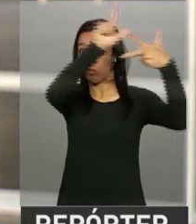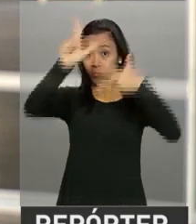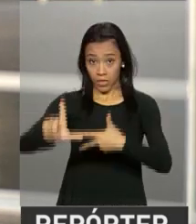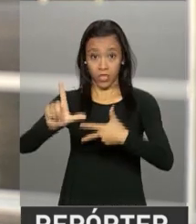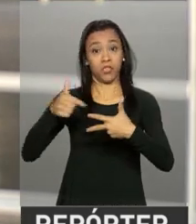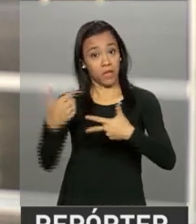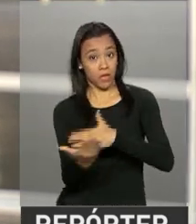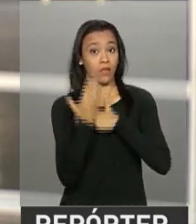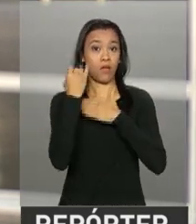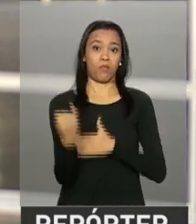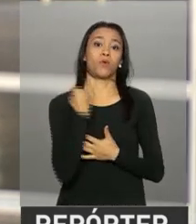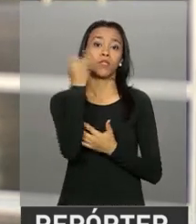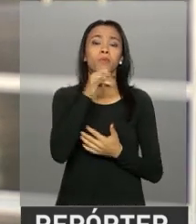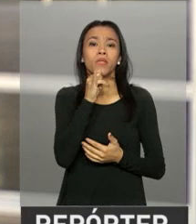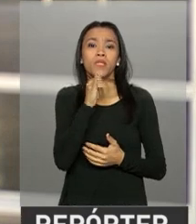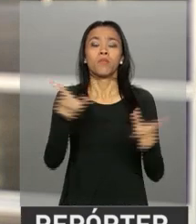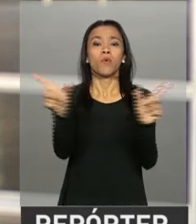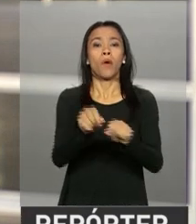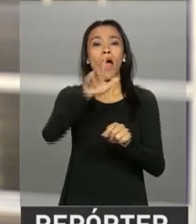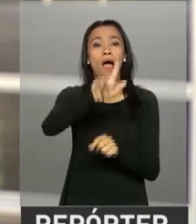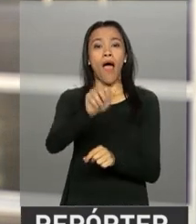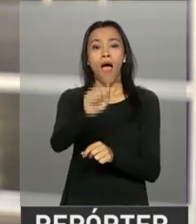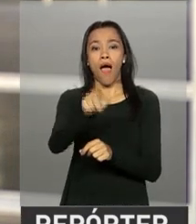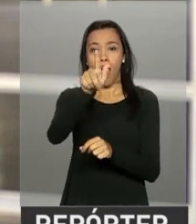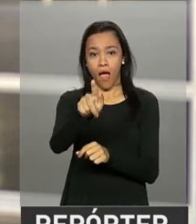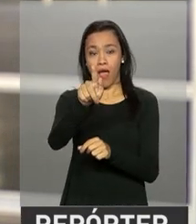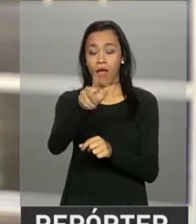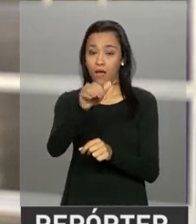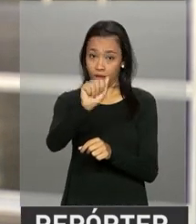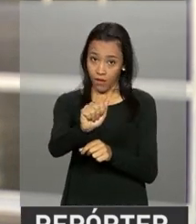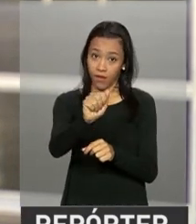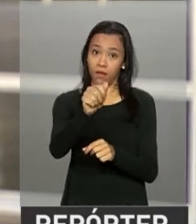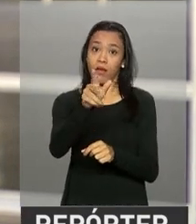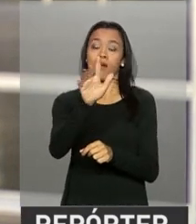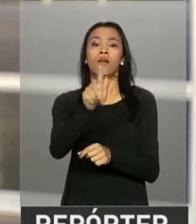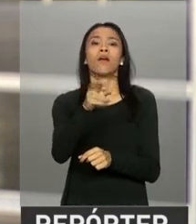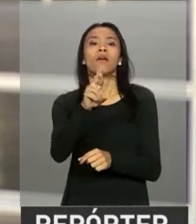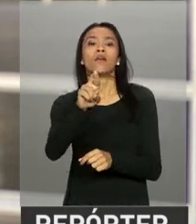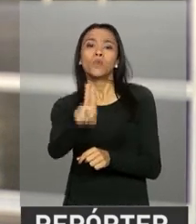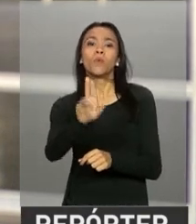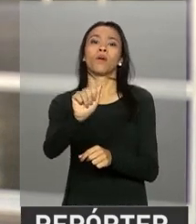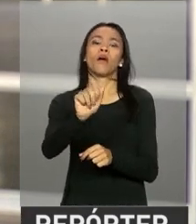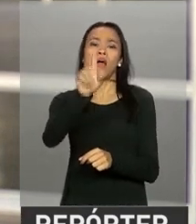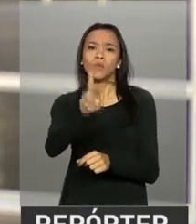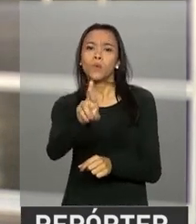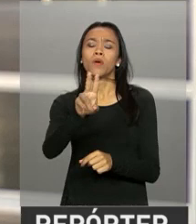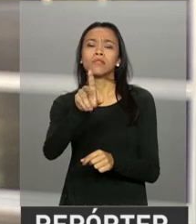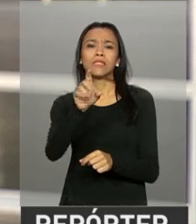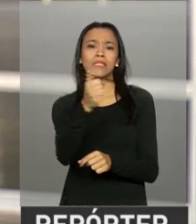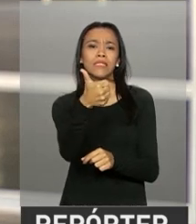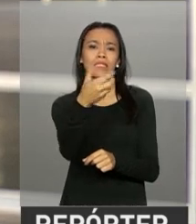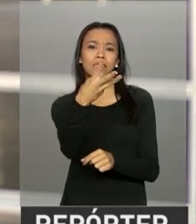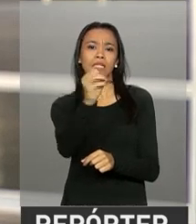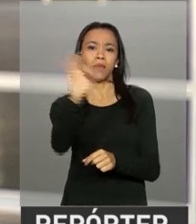Ele citou, por exemplo, a questão da DRUA, desvinculação das receitas da União, que faz com que o governo possa remanejar aí 30%